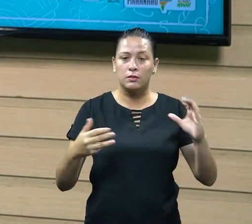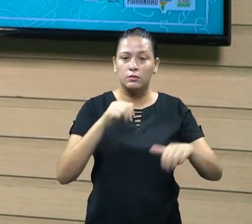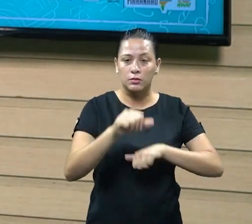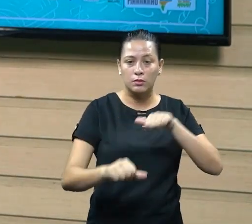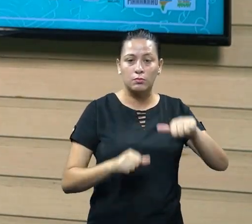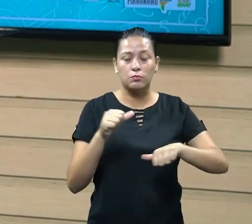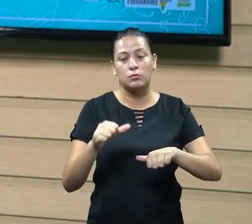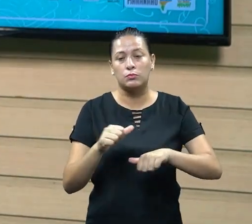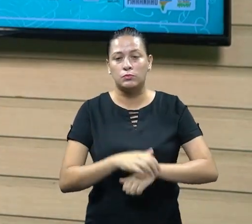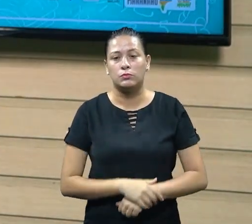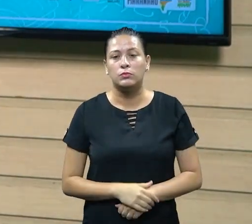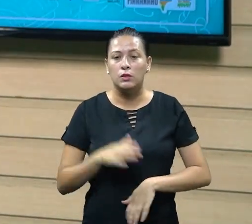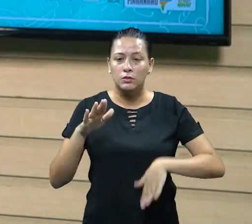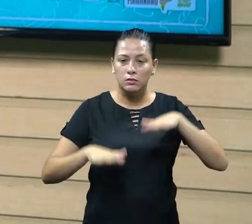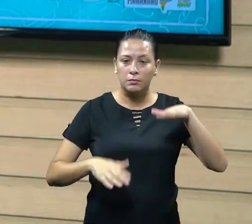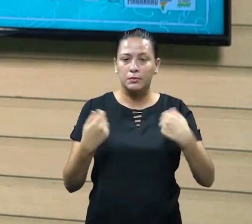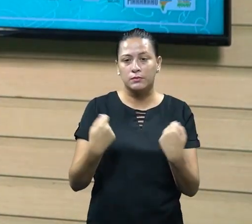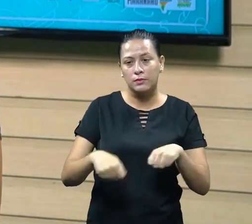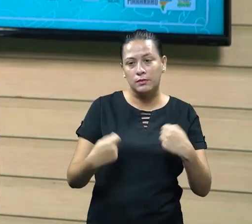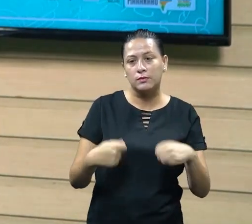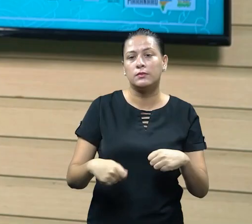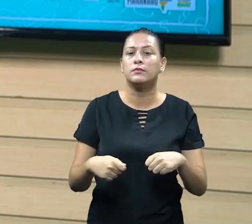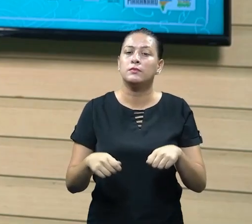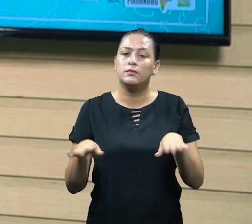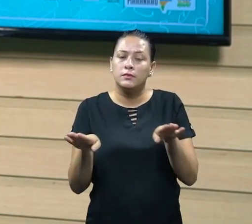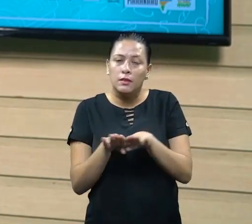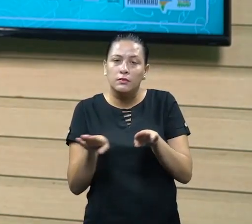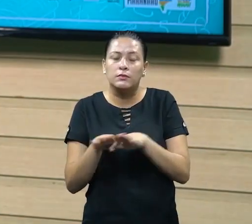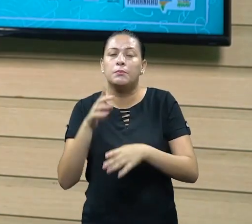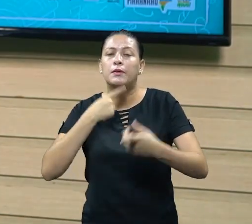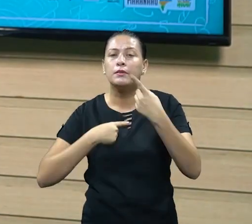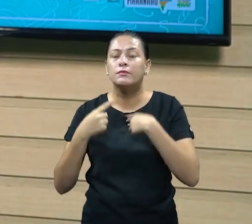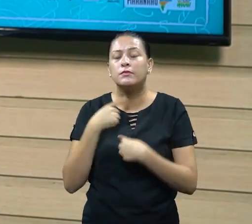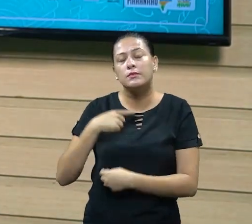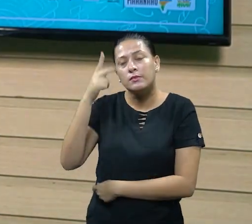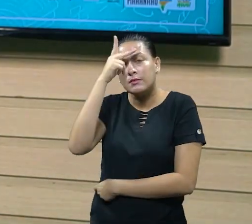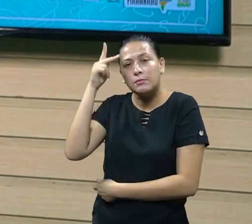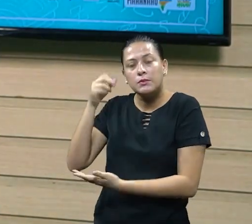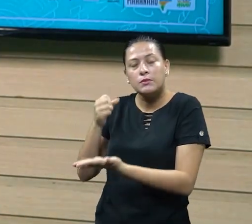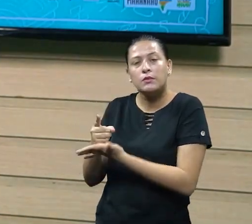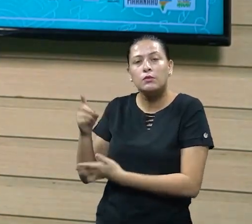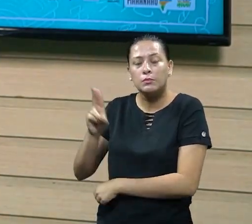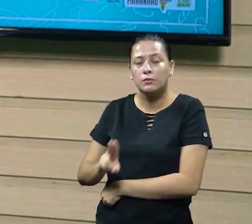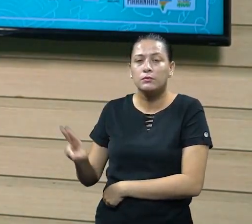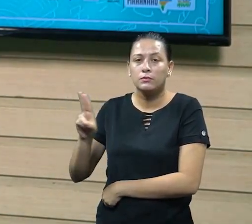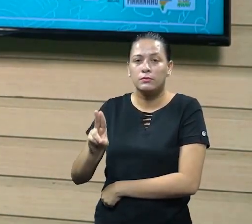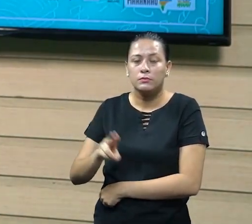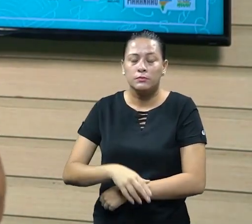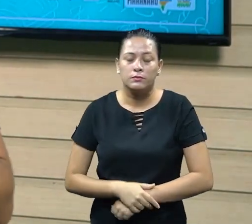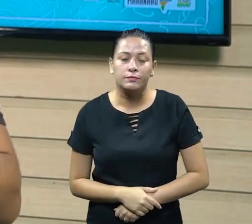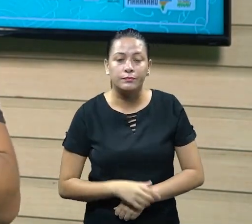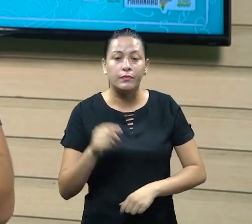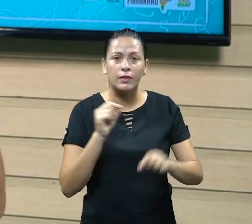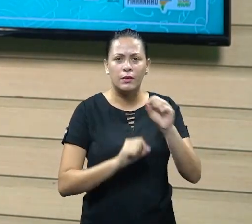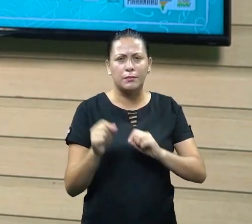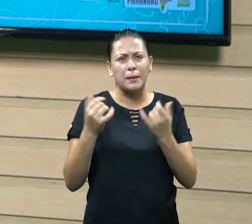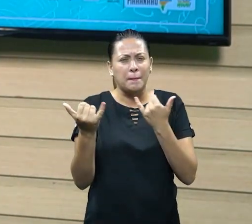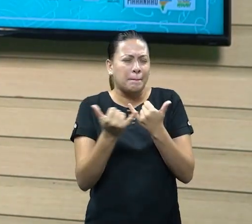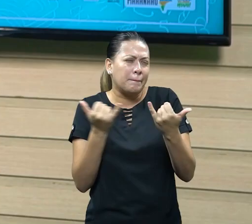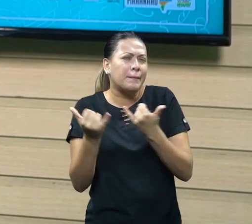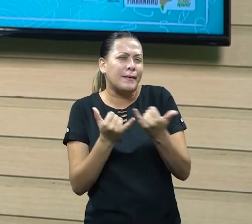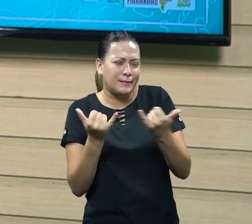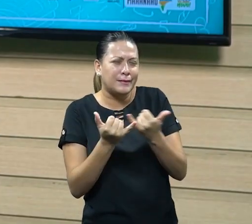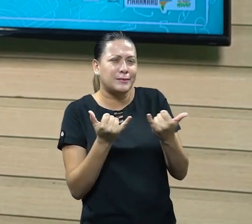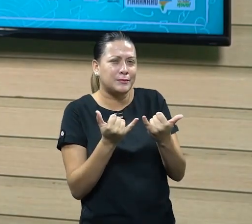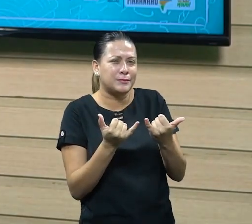cliente? Não é só conquistar o cliente, é fidelizar. Eu costumo comparar essa relação da empresa com o cliente como início de namoro e um casamento.